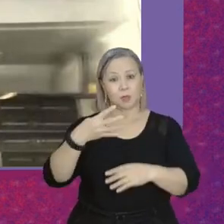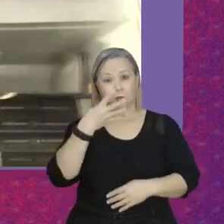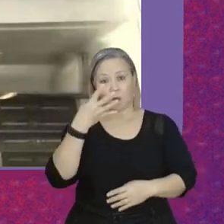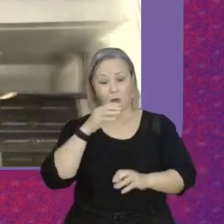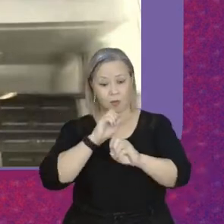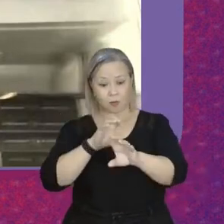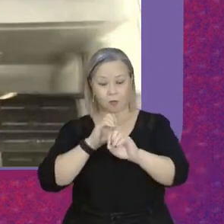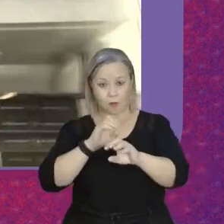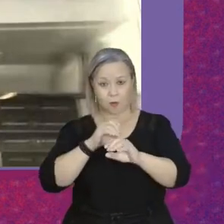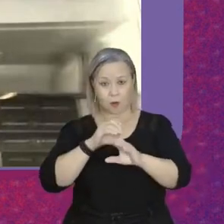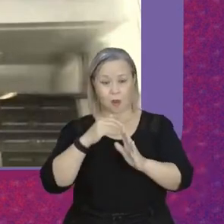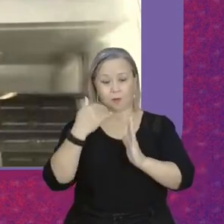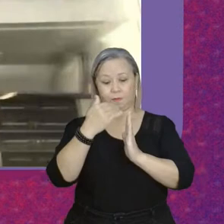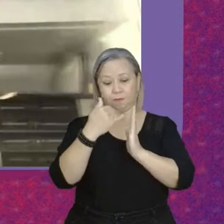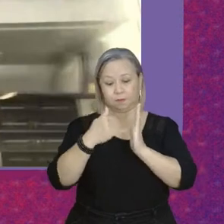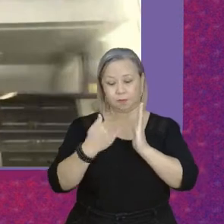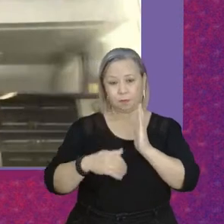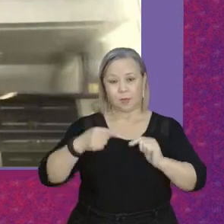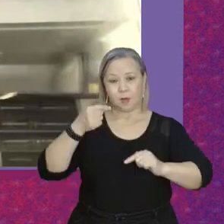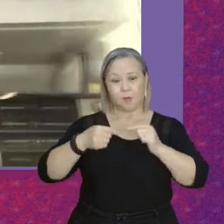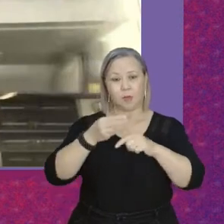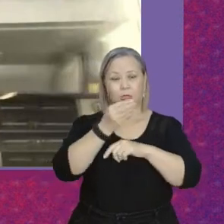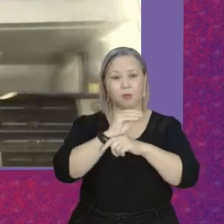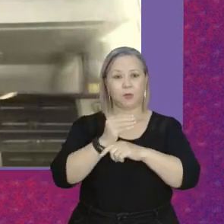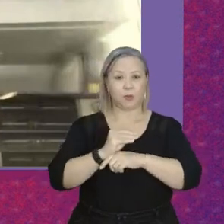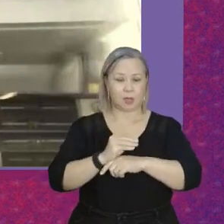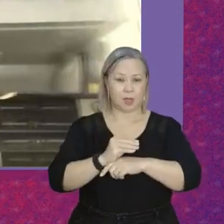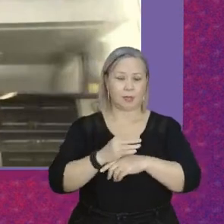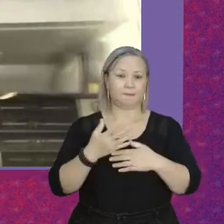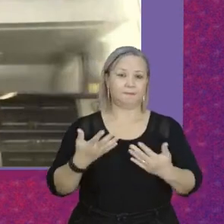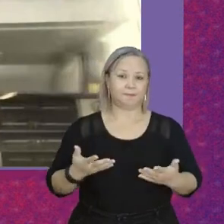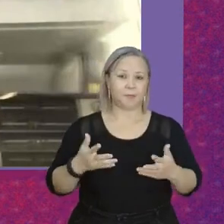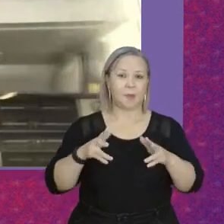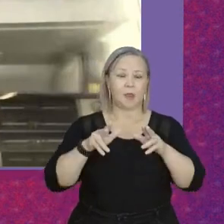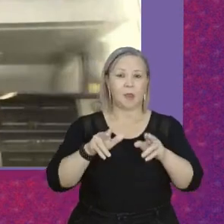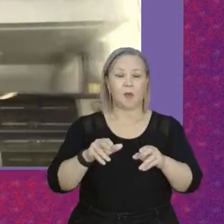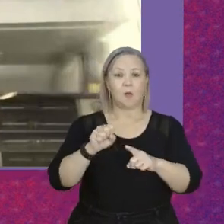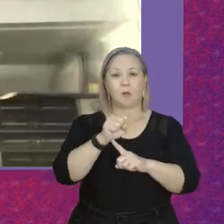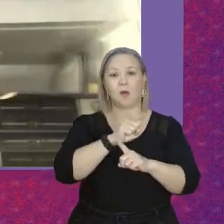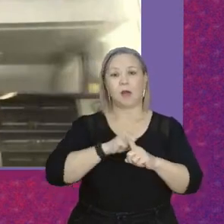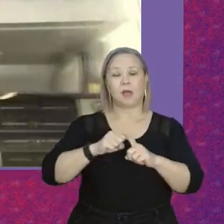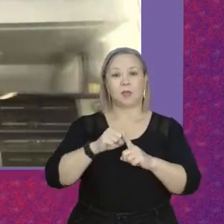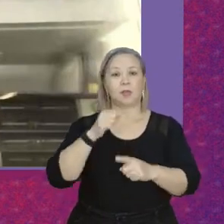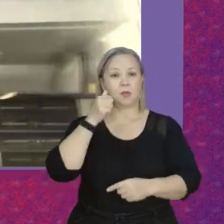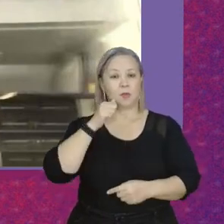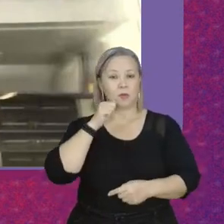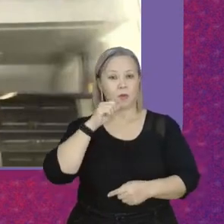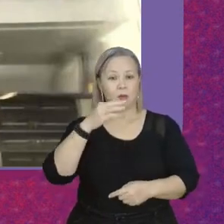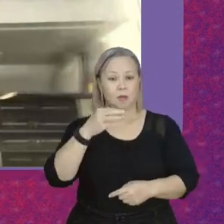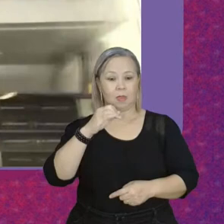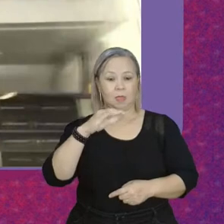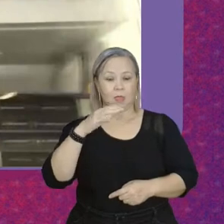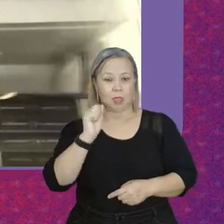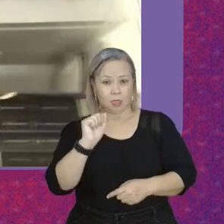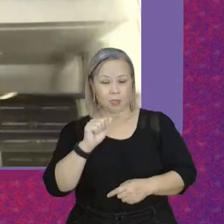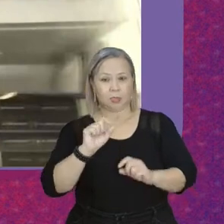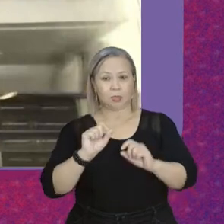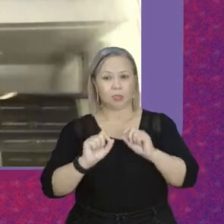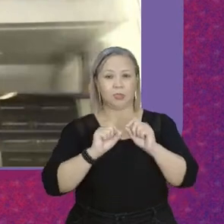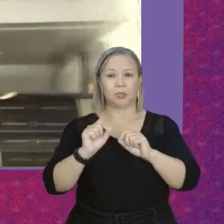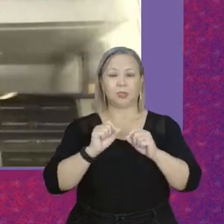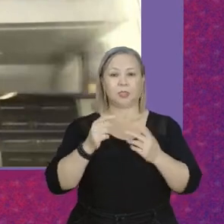aulas deste bloco sobre política de cuidados com a socióloga Tica Moreno, que é doutora